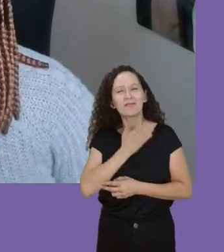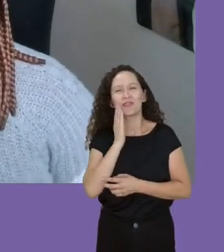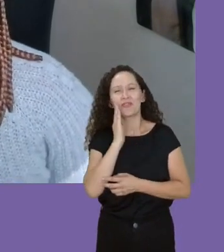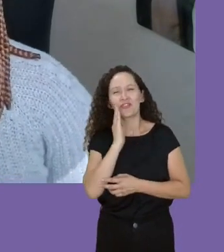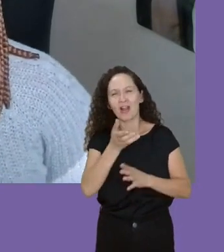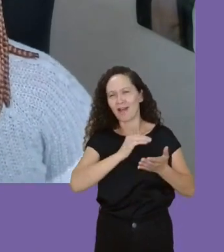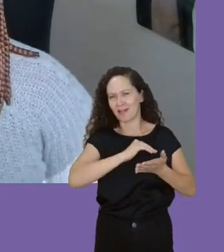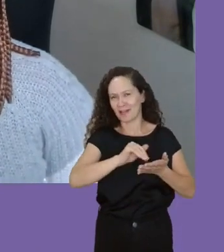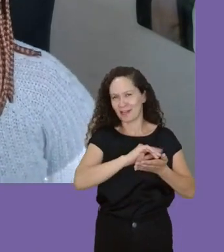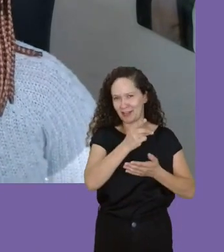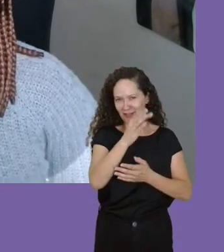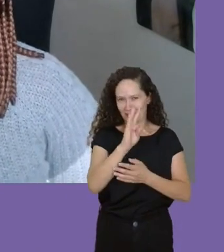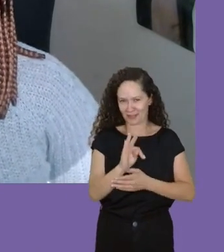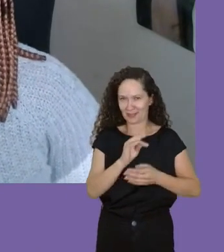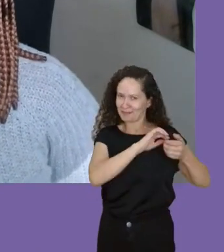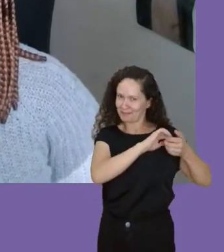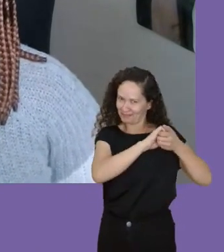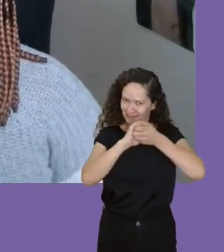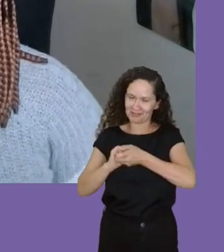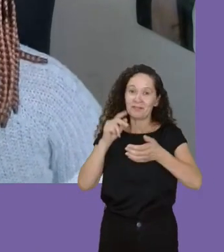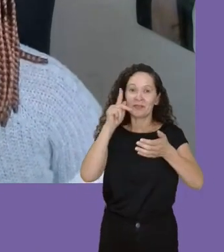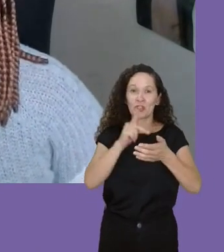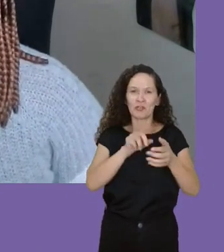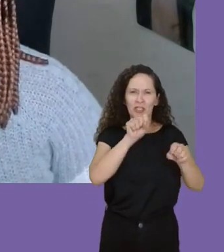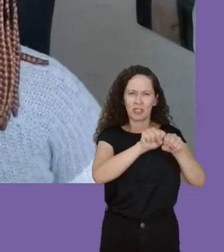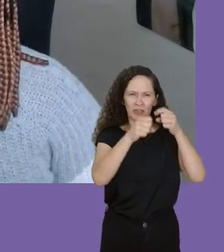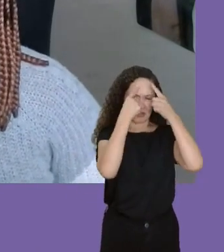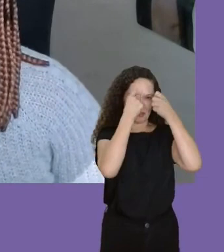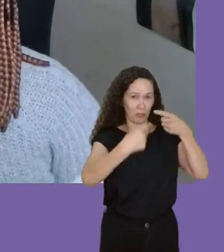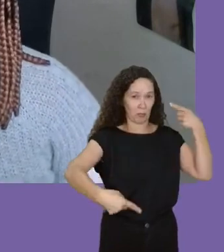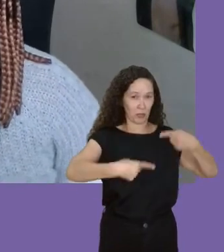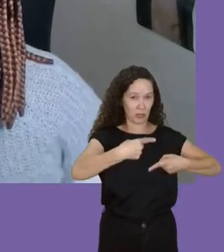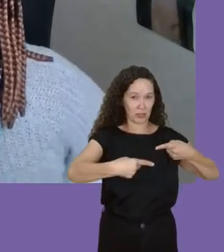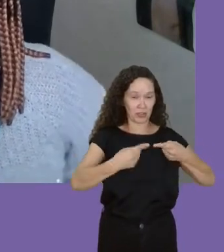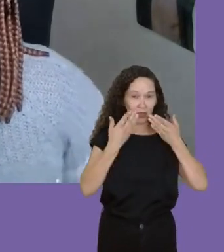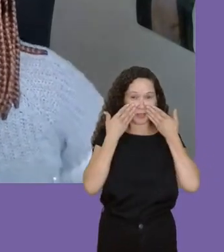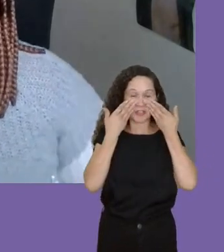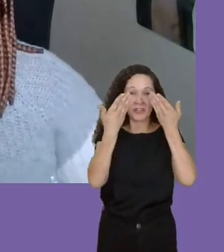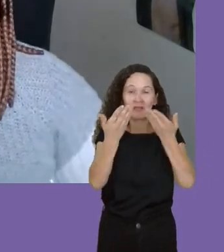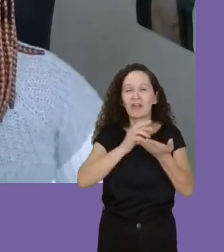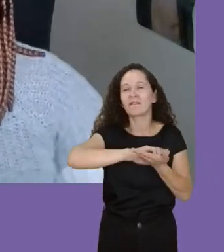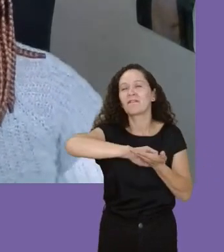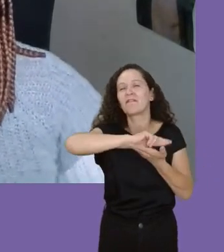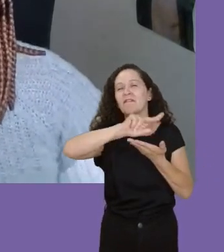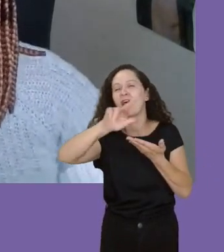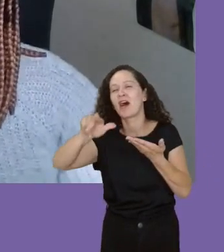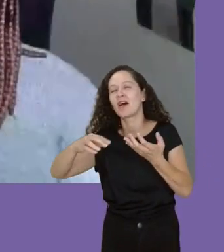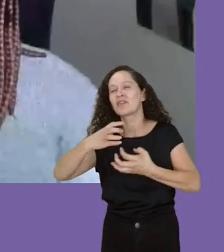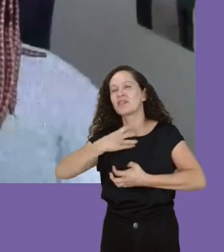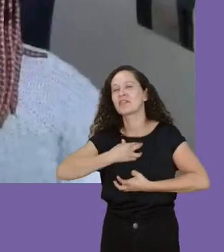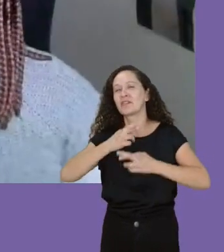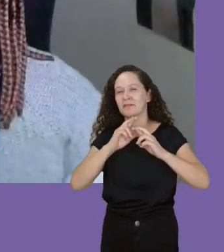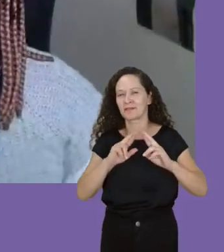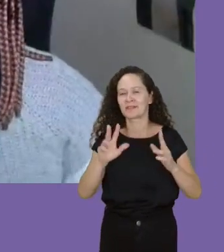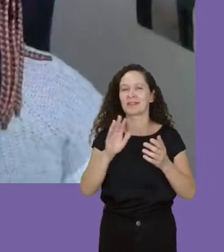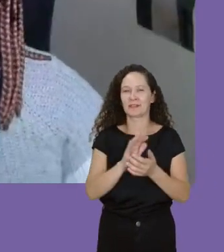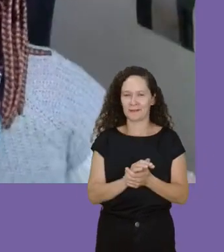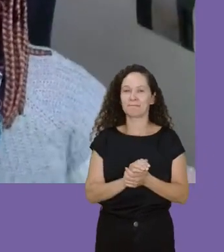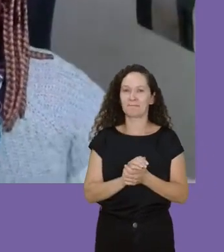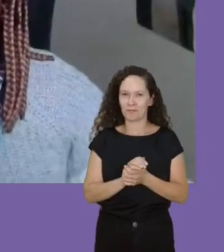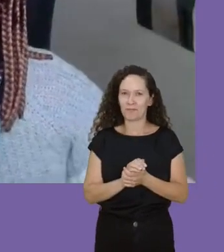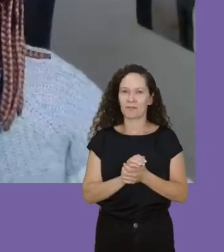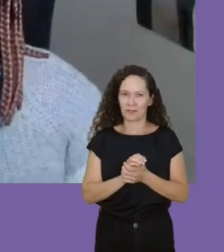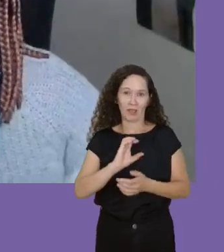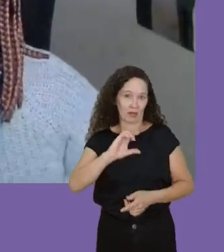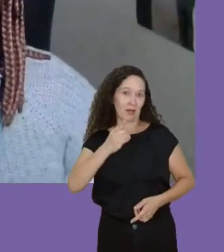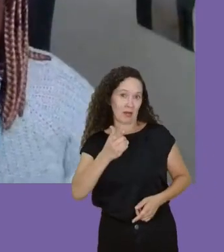PT. De fato, a violência política ela se expressa das mais variadas formas. Obviamente, a mais